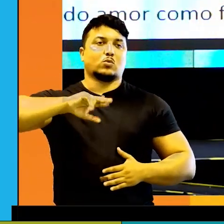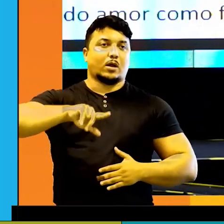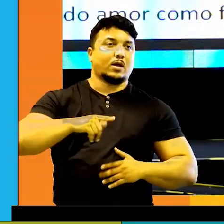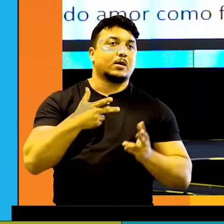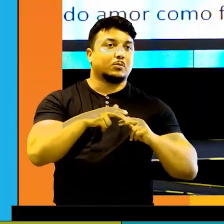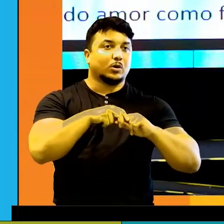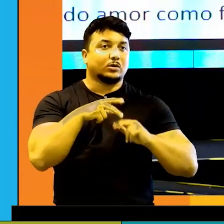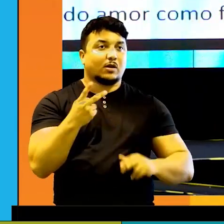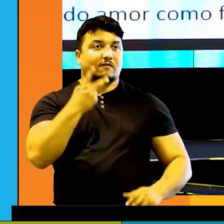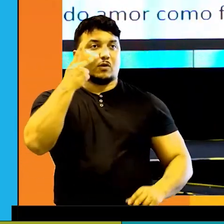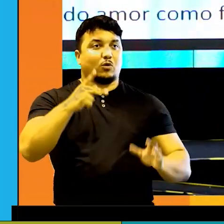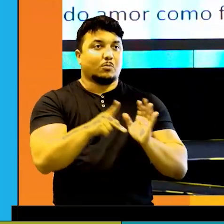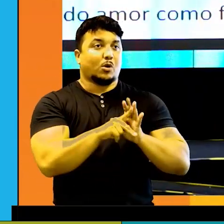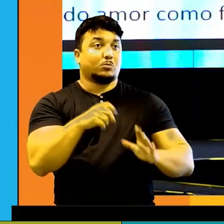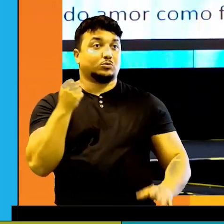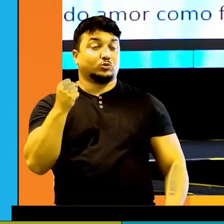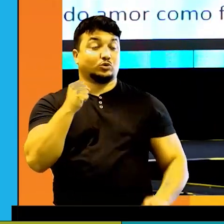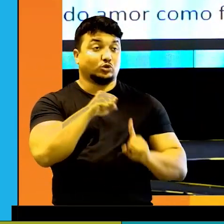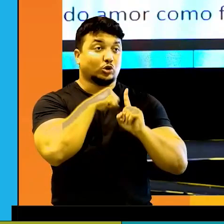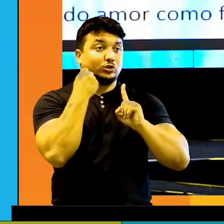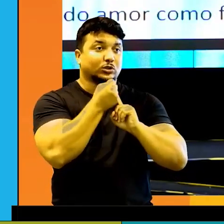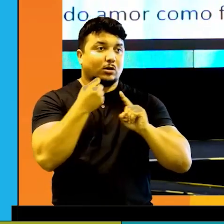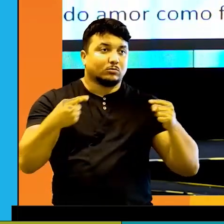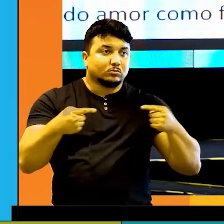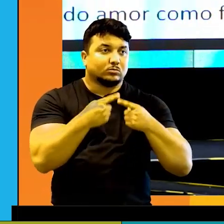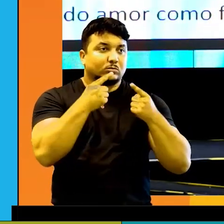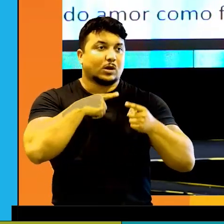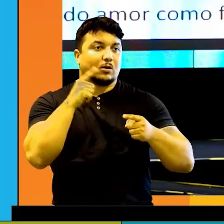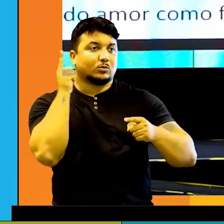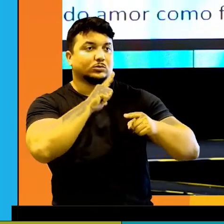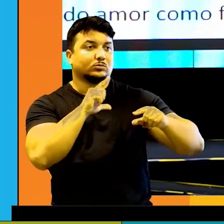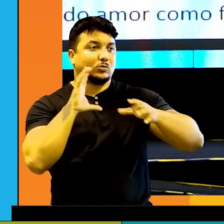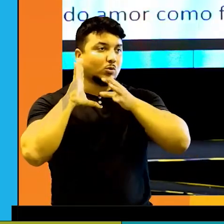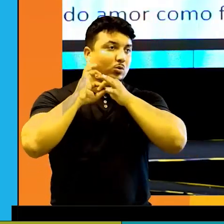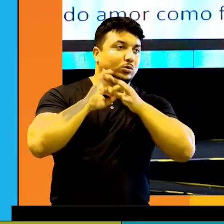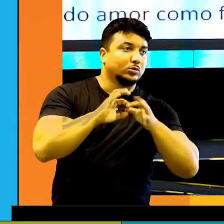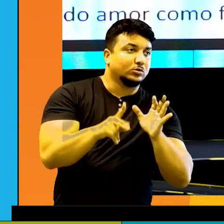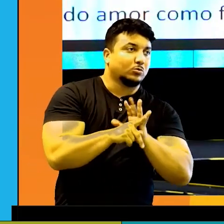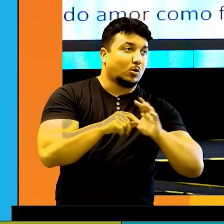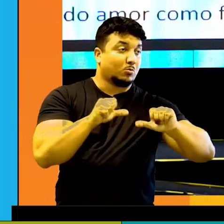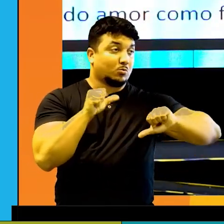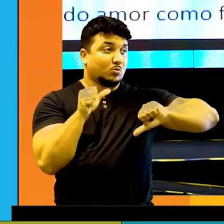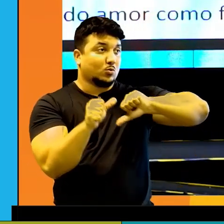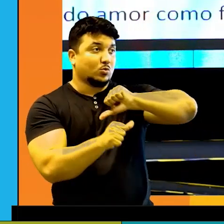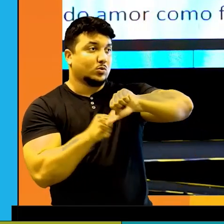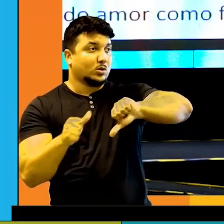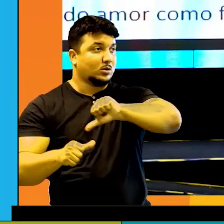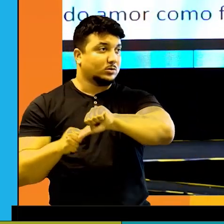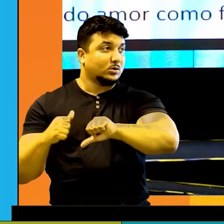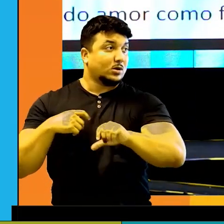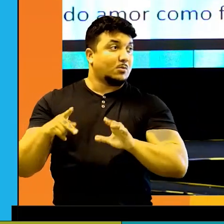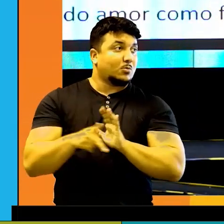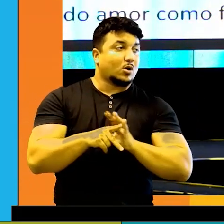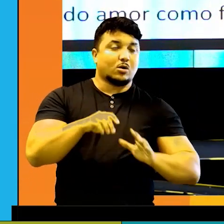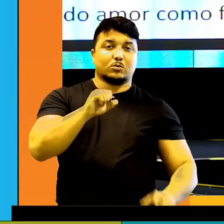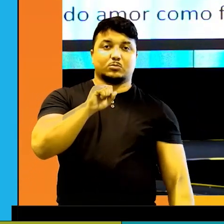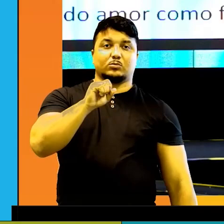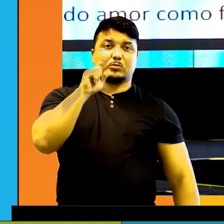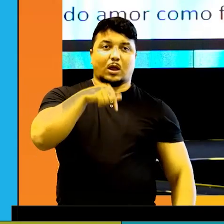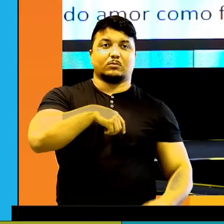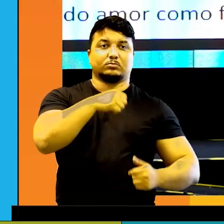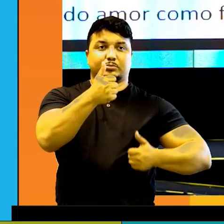reproduz valores sociais em sintonia com seu contexto de mudanças. No fragmento Senhora, as concepções românticas do